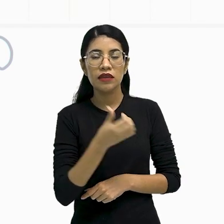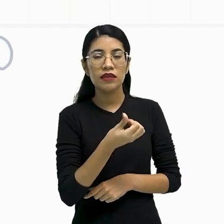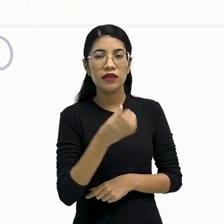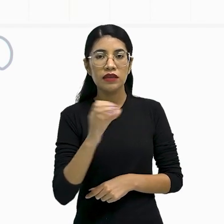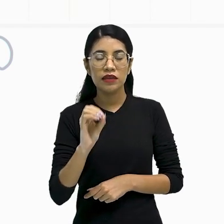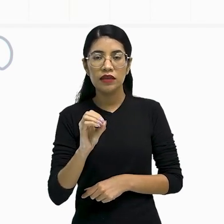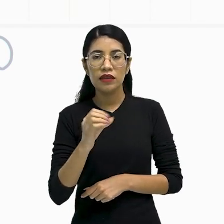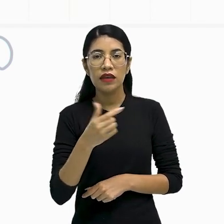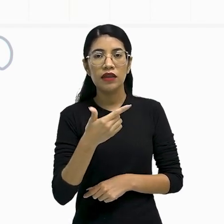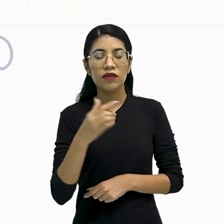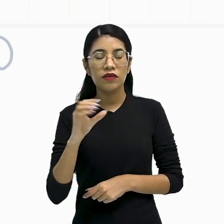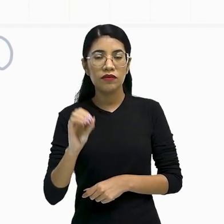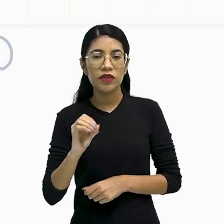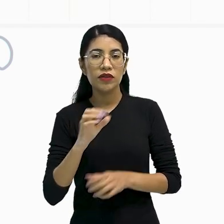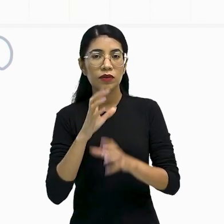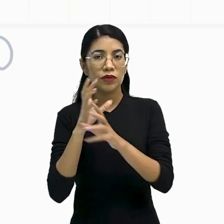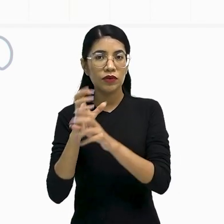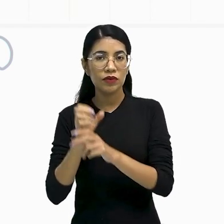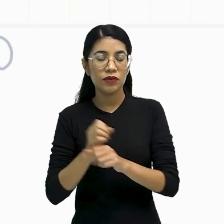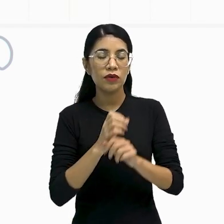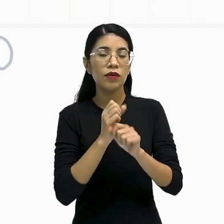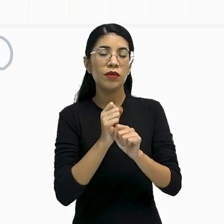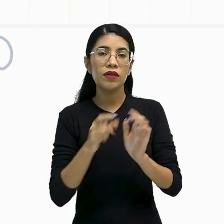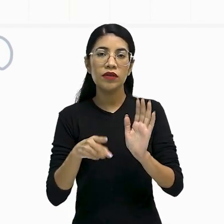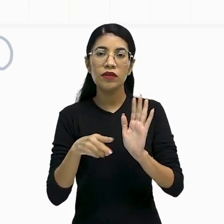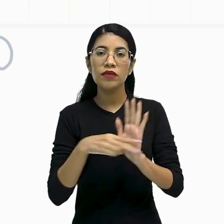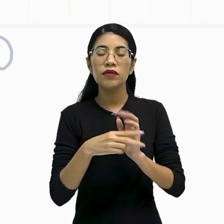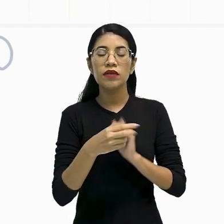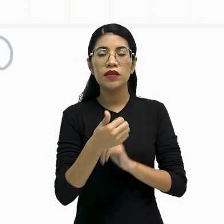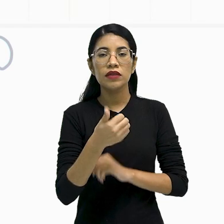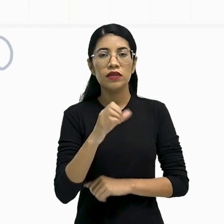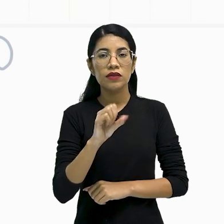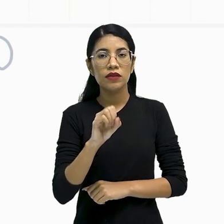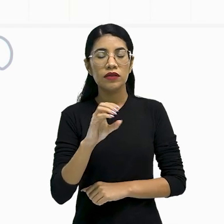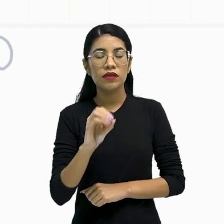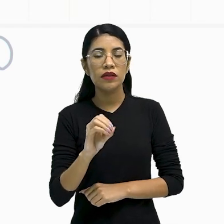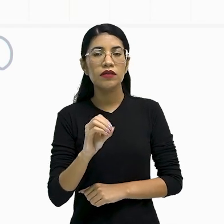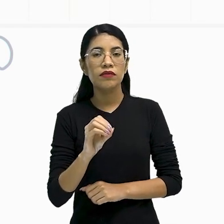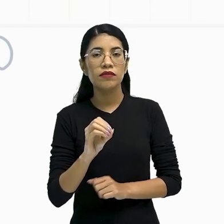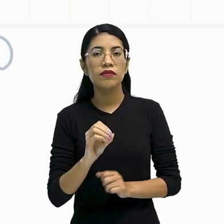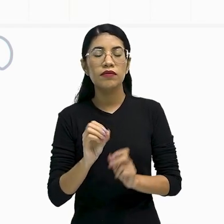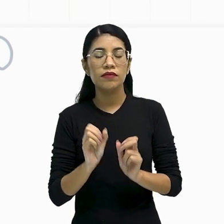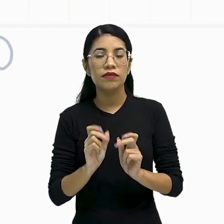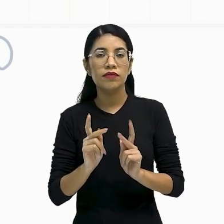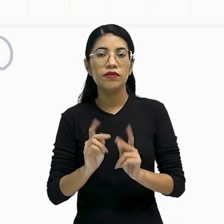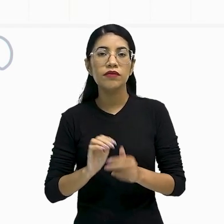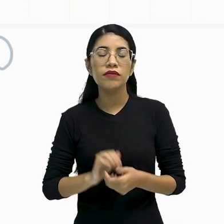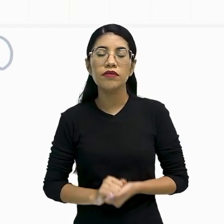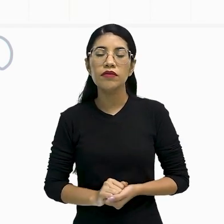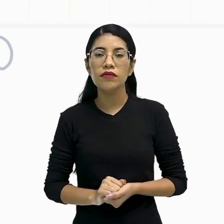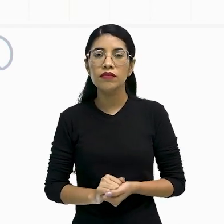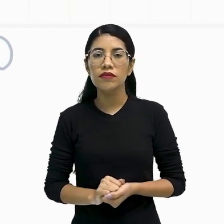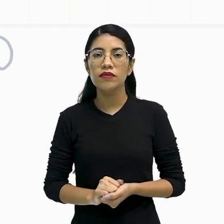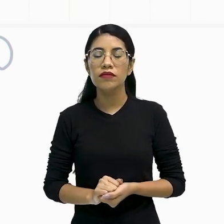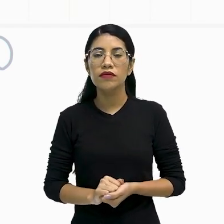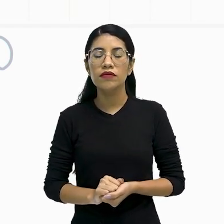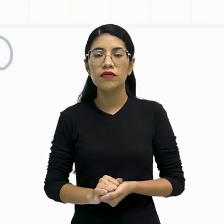20. Somando todos eles, nós temos os 180 graus, conforme a definição.